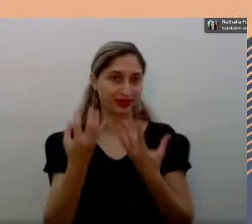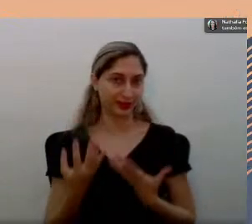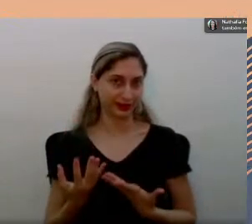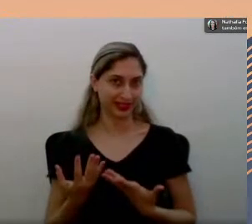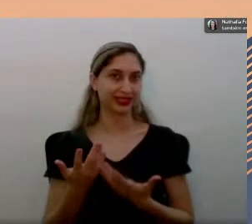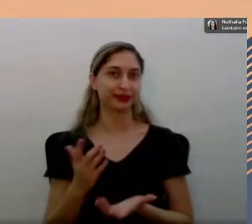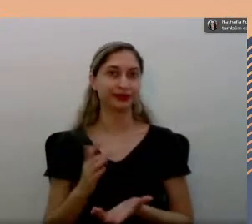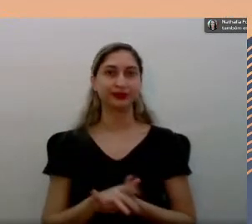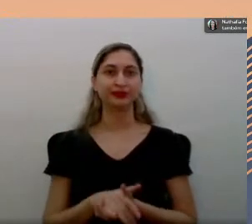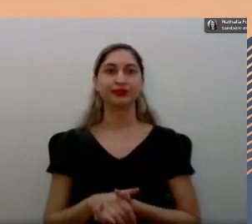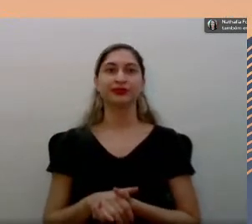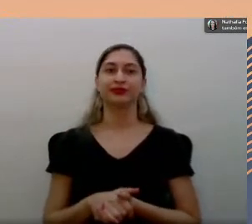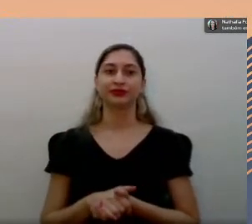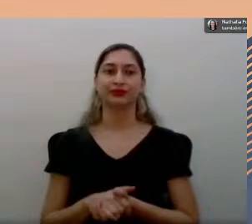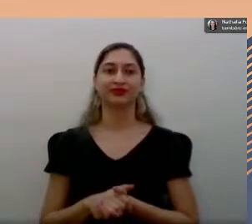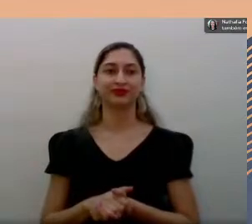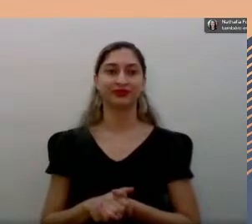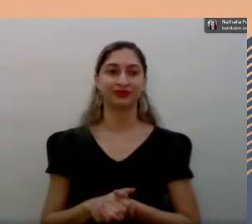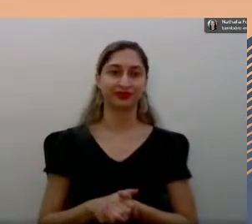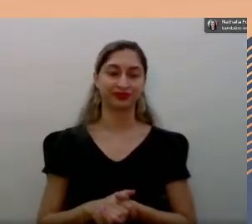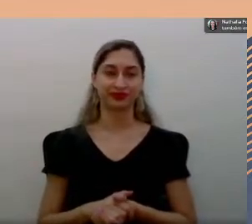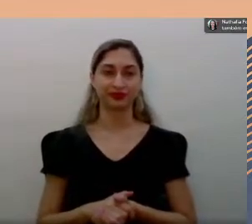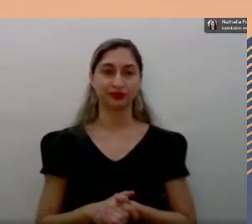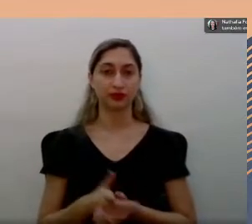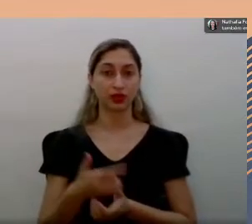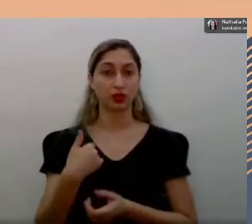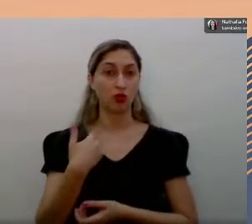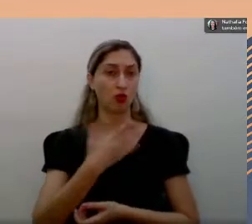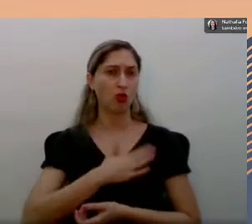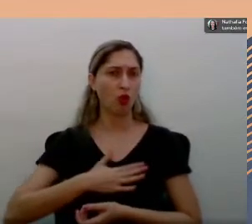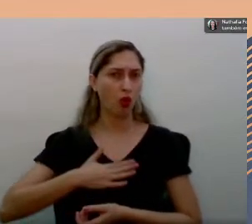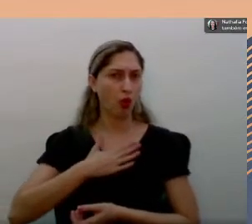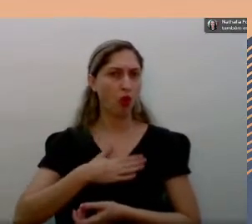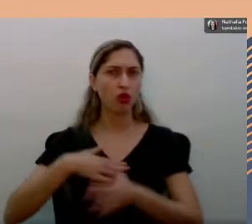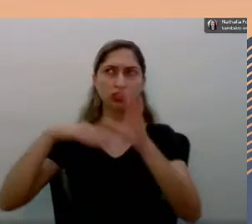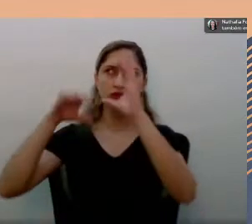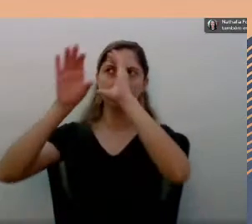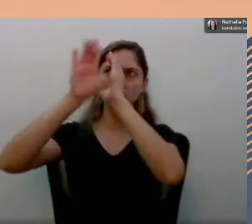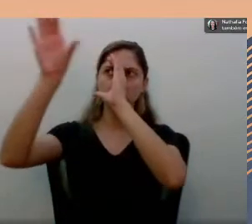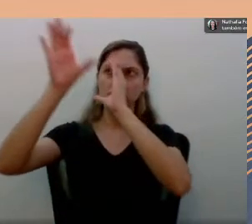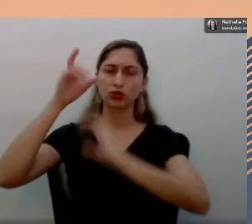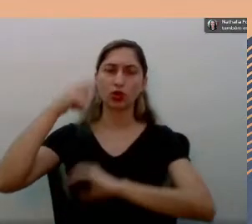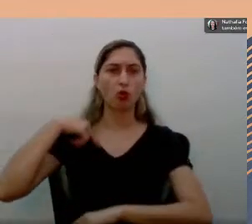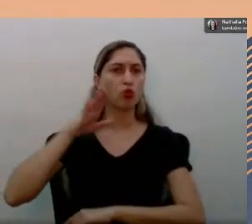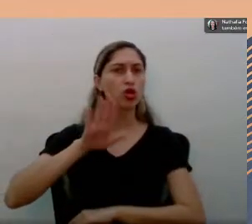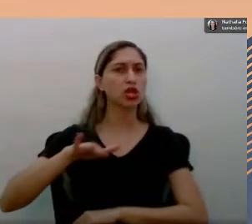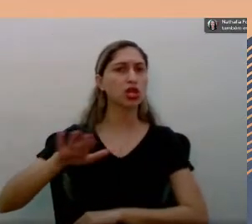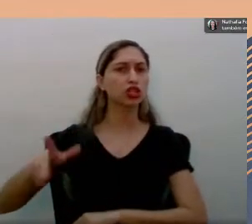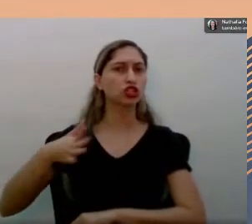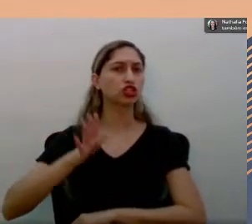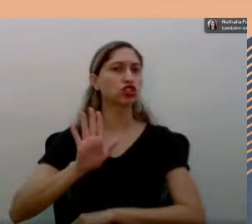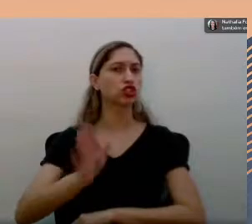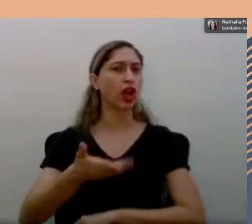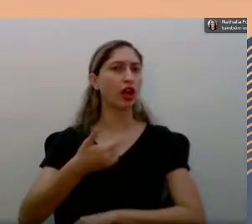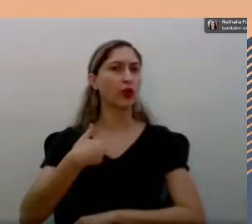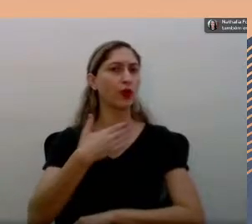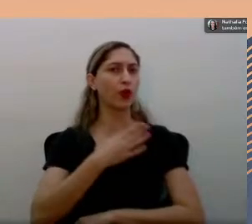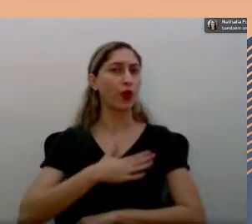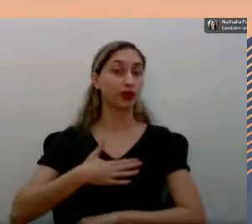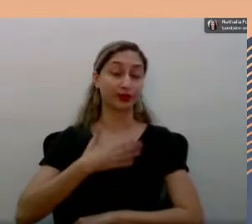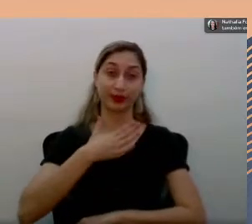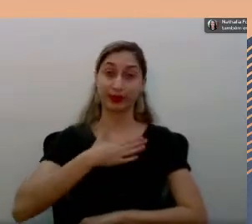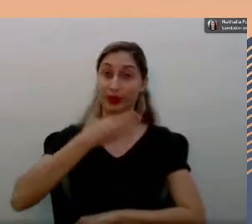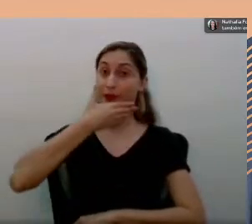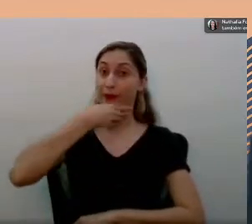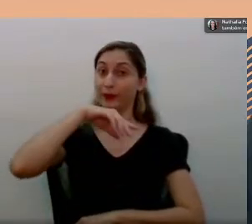ah ah eu gosto da sobre mim Eu deixo que eu sou criança não é o meu pai eu gosto de brincar que ele me apresentou